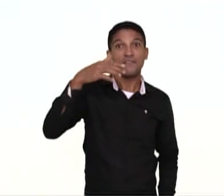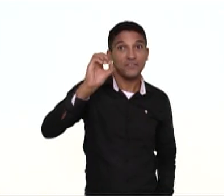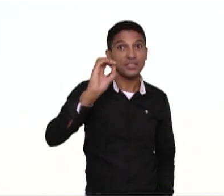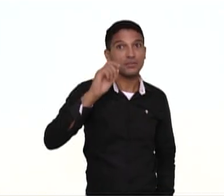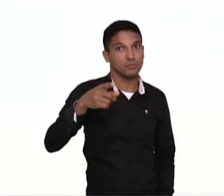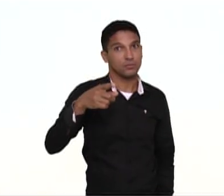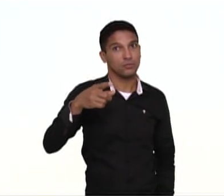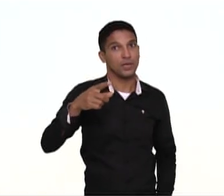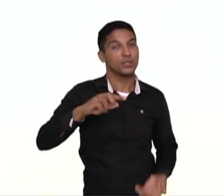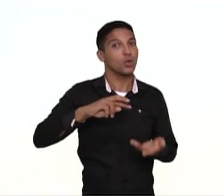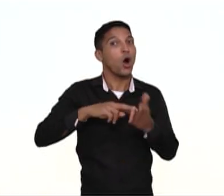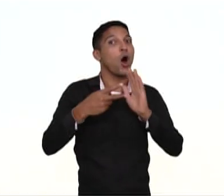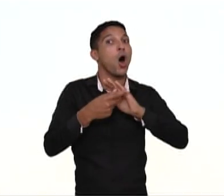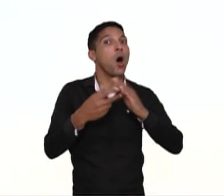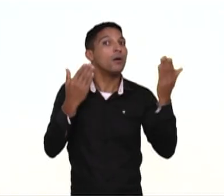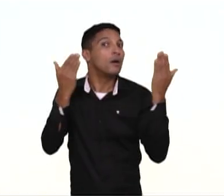referência.